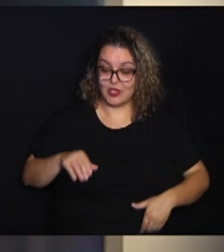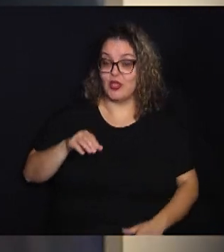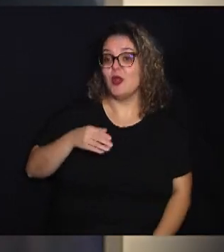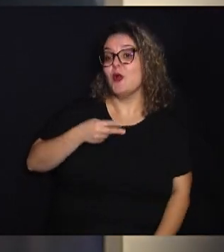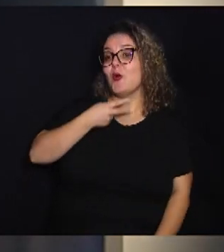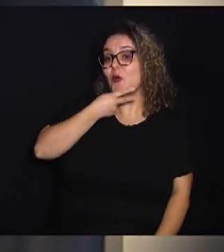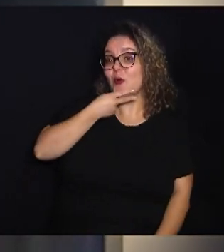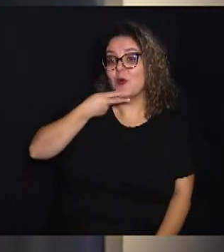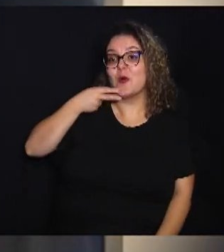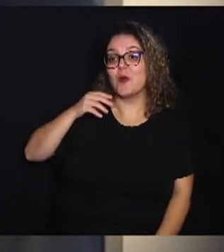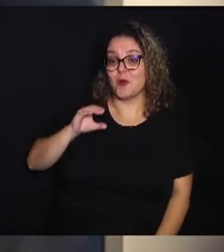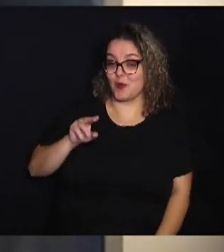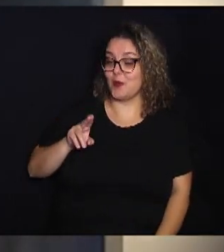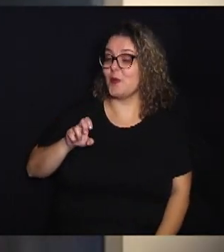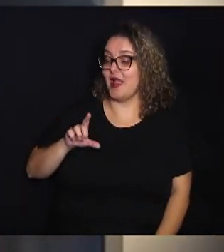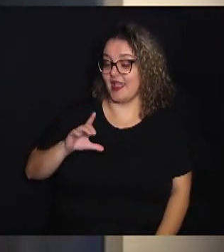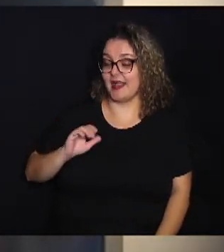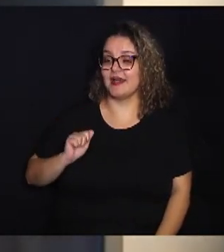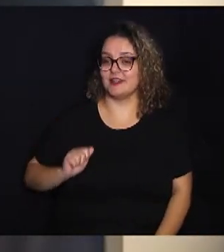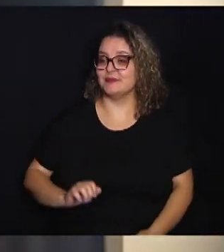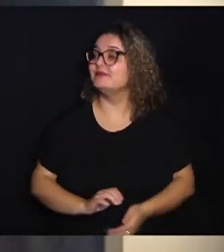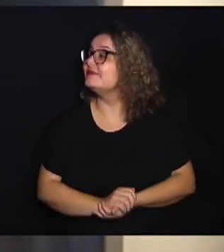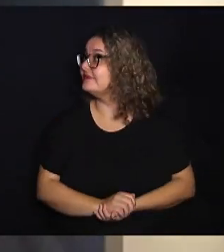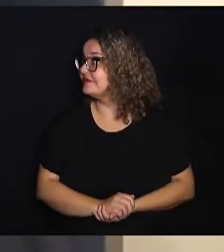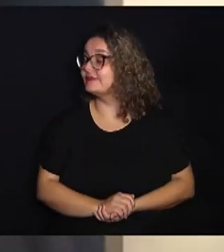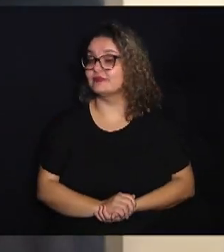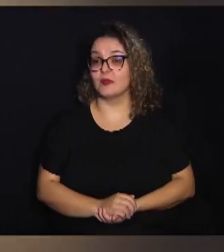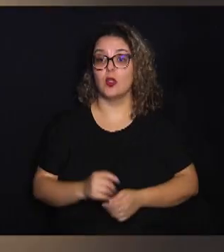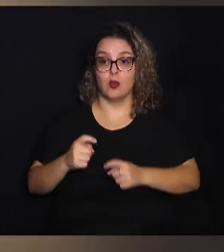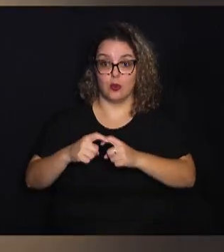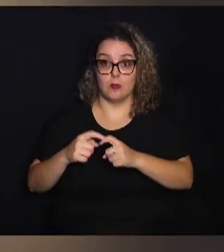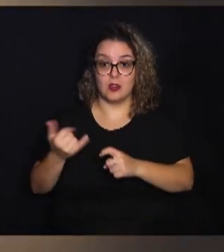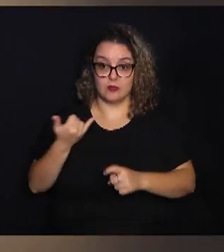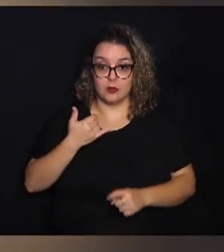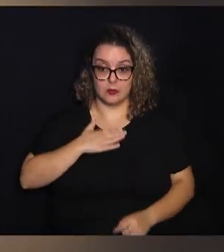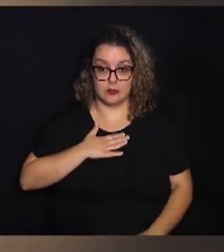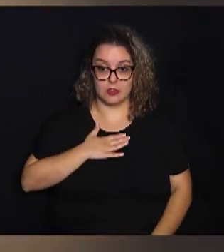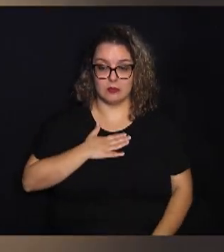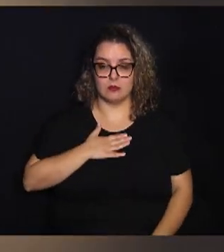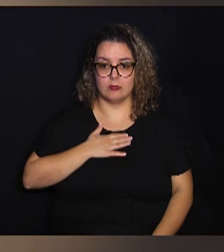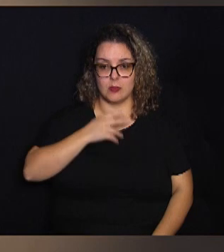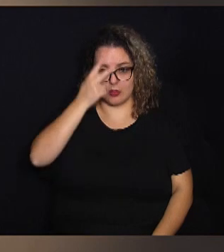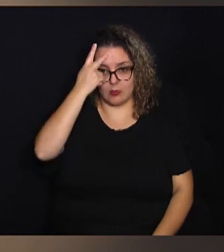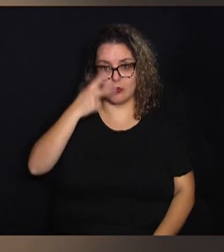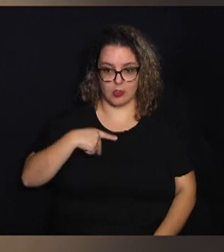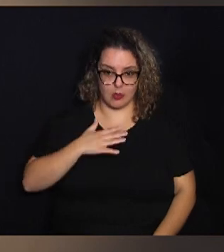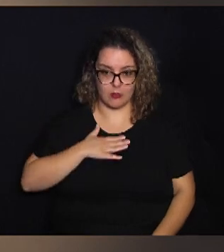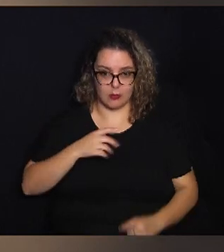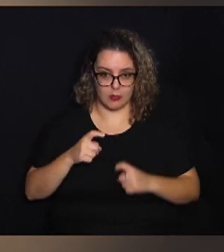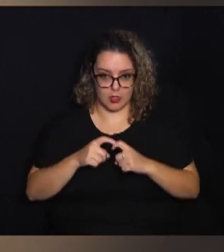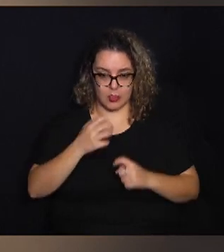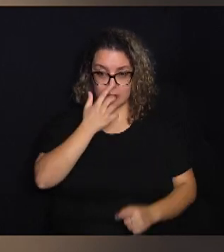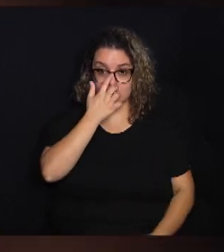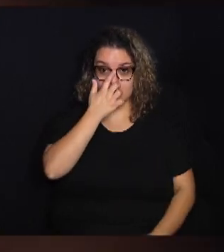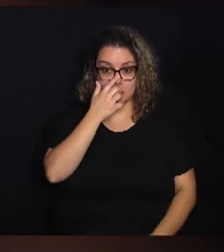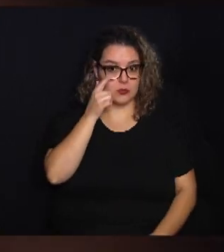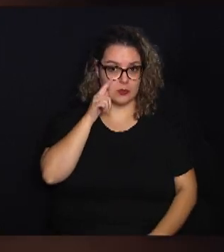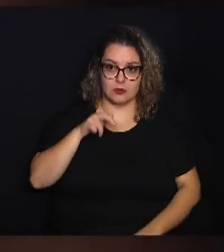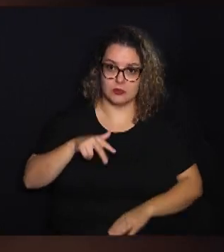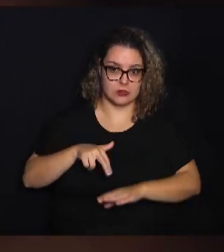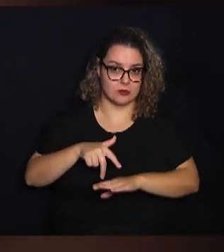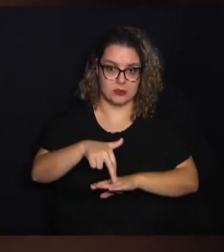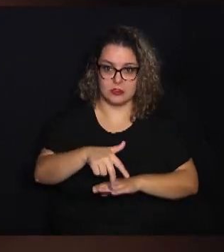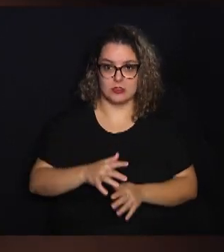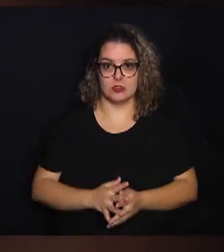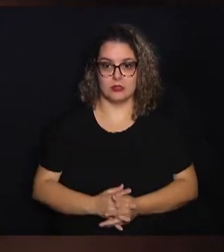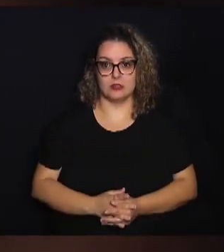me falaram foi meu próprio médico, quando eu nasci, falou que eu não ia conseguir andar,